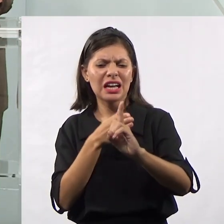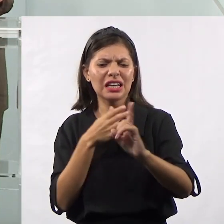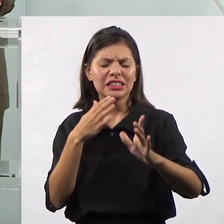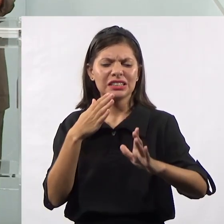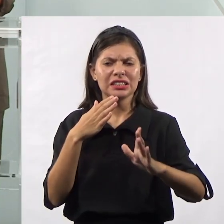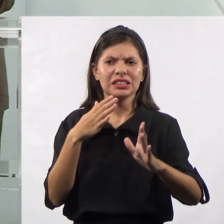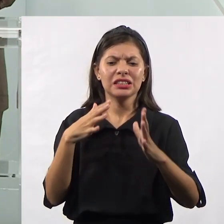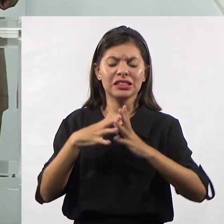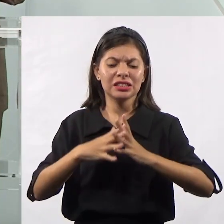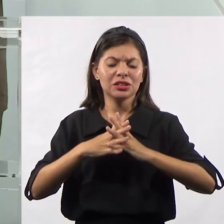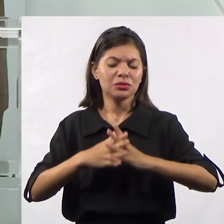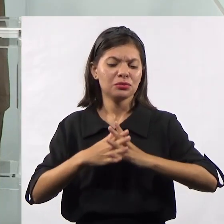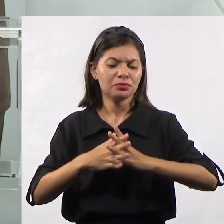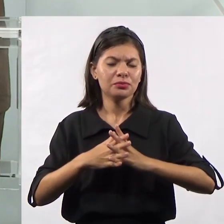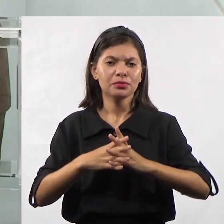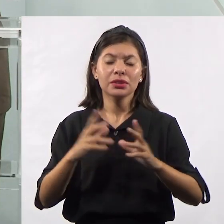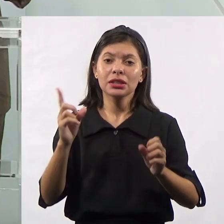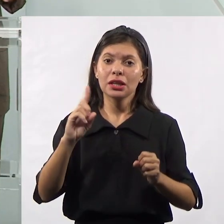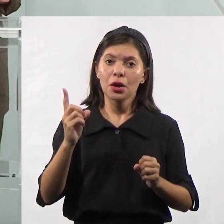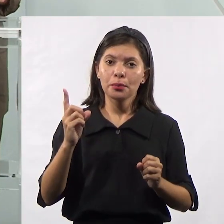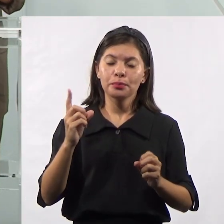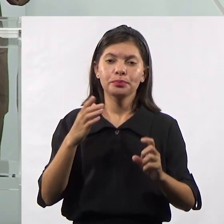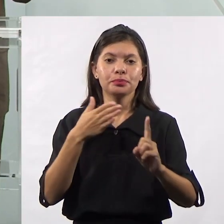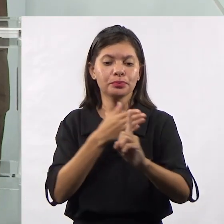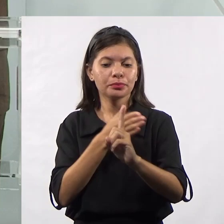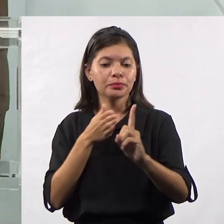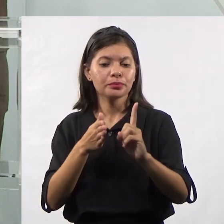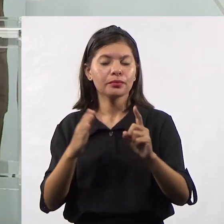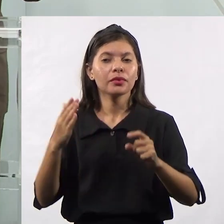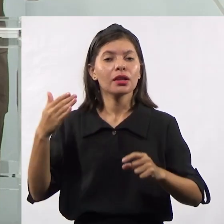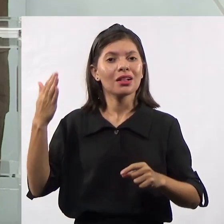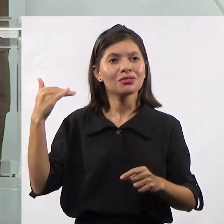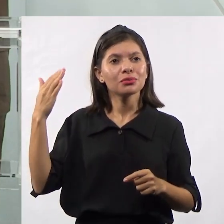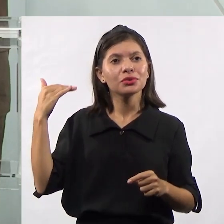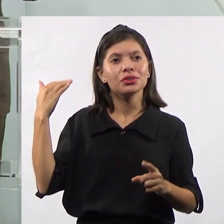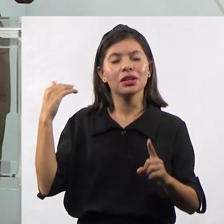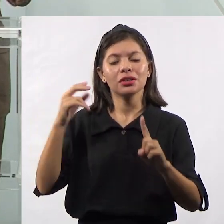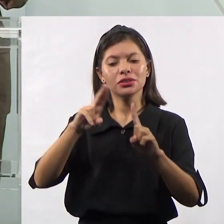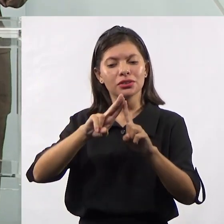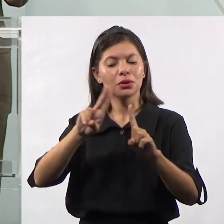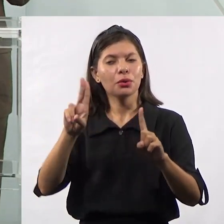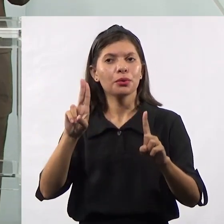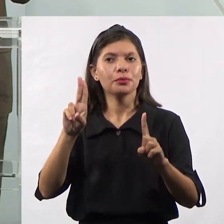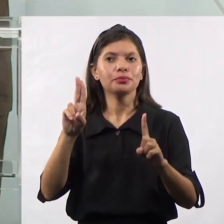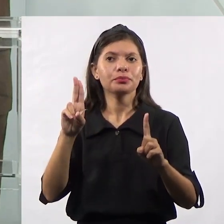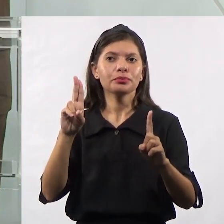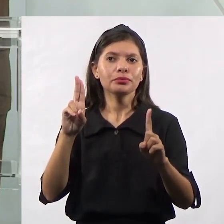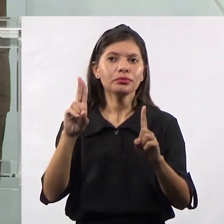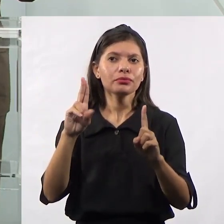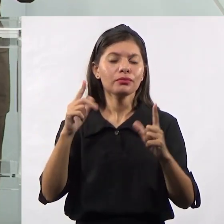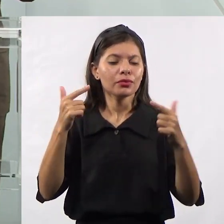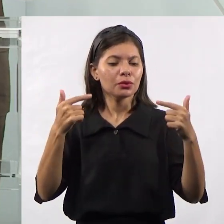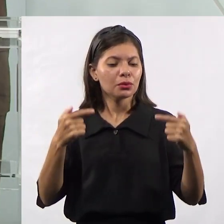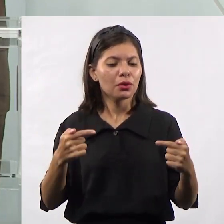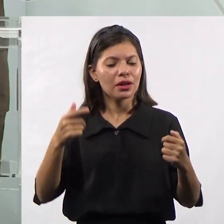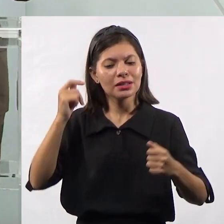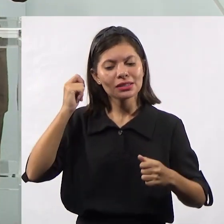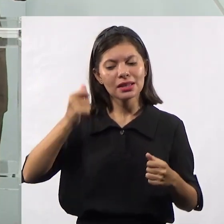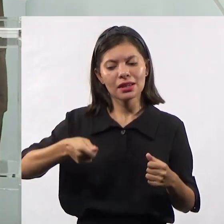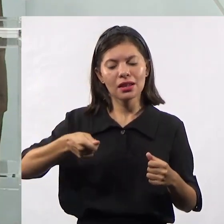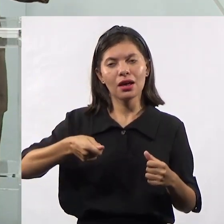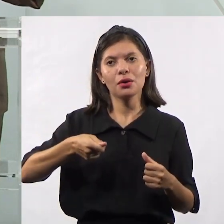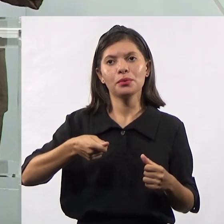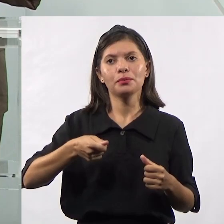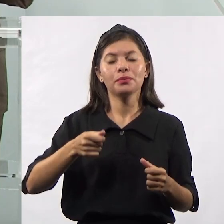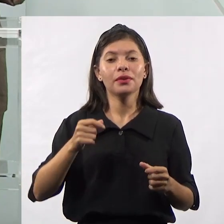Não, gente, calma. Modalidade é o que a gente estudou na unidade anterior. Concorrência, diálogo competitivo, pregão,